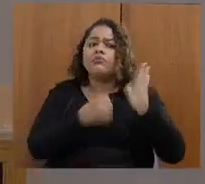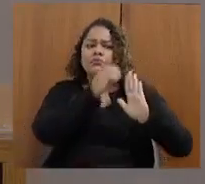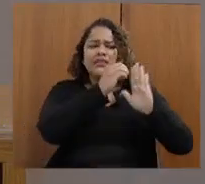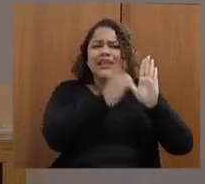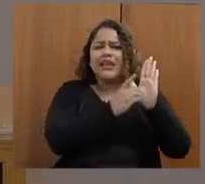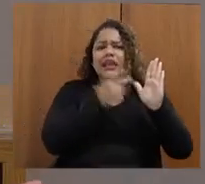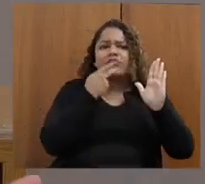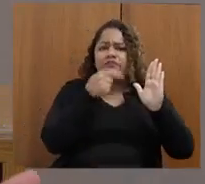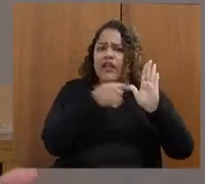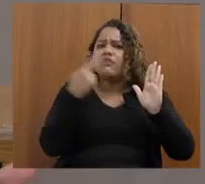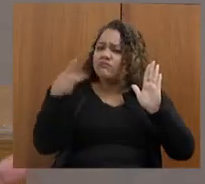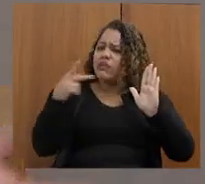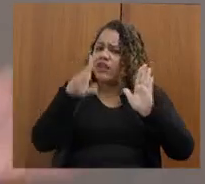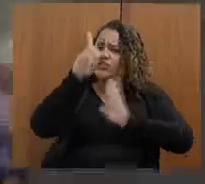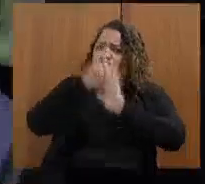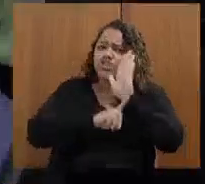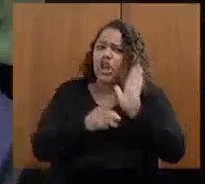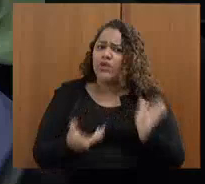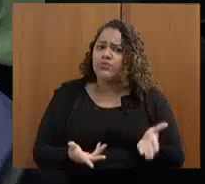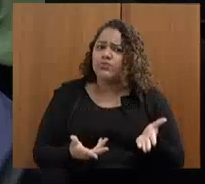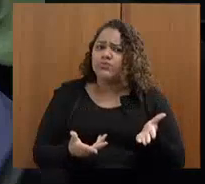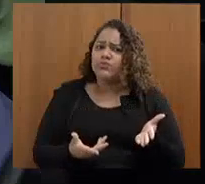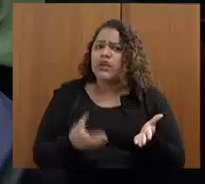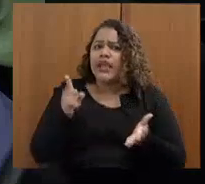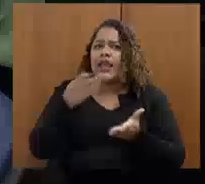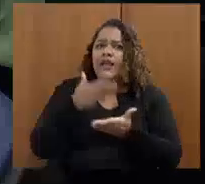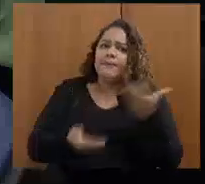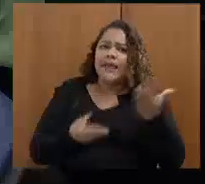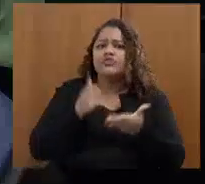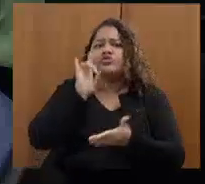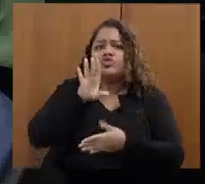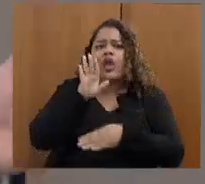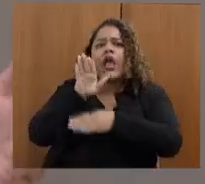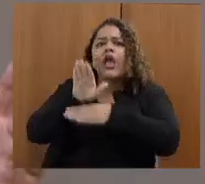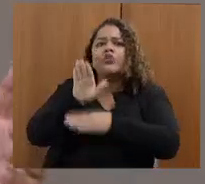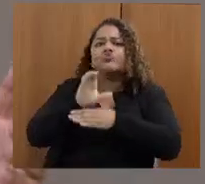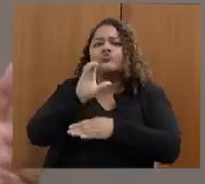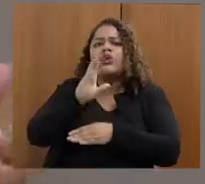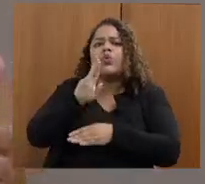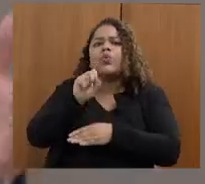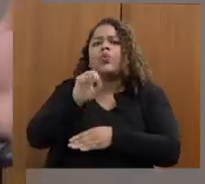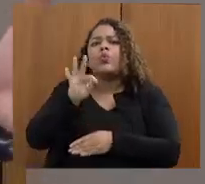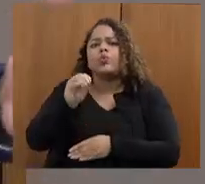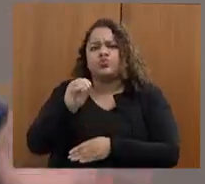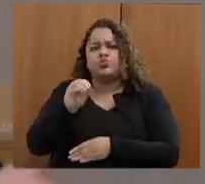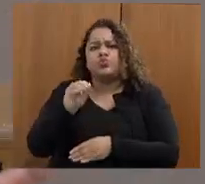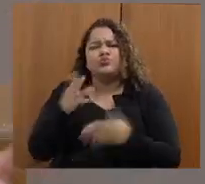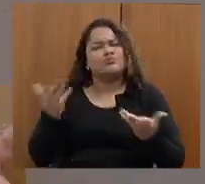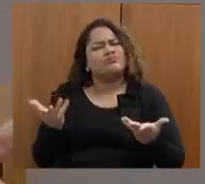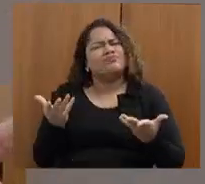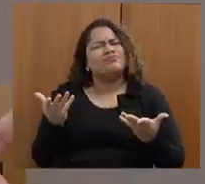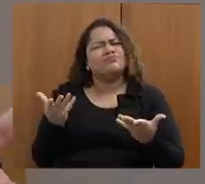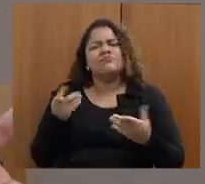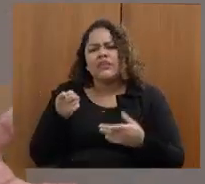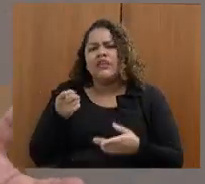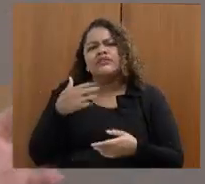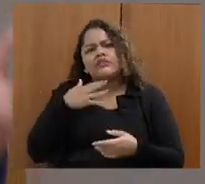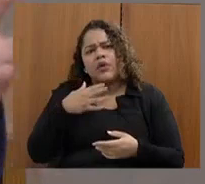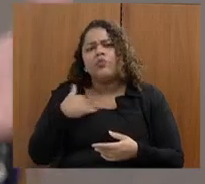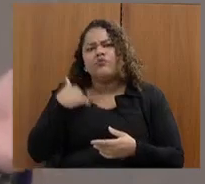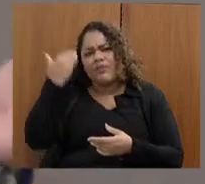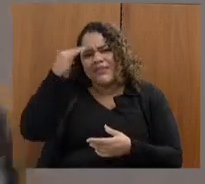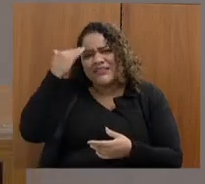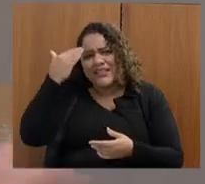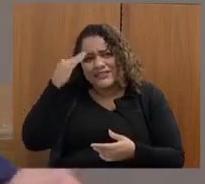não é isso toda ela pede só ajuda de custo então eu gostaria de que a gente tivesse um entendimento sobre isso